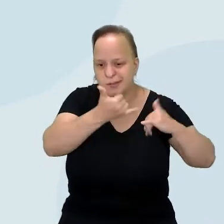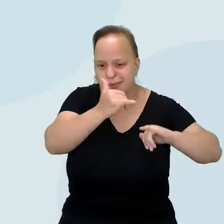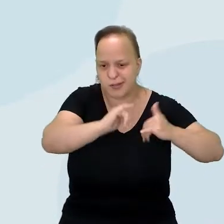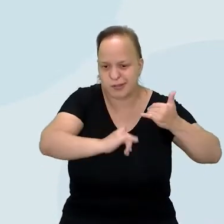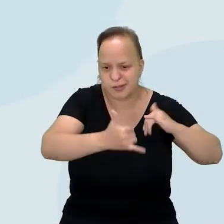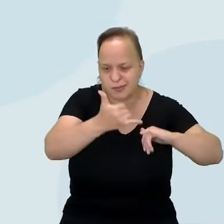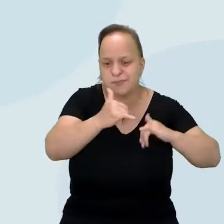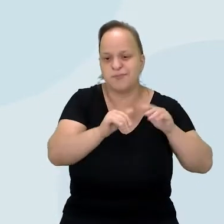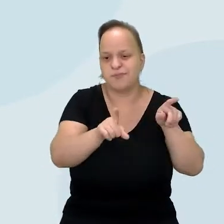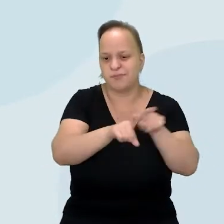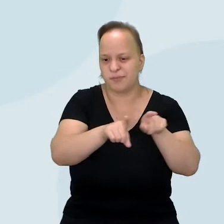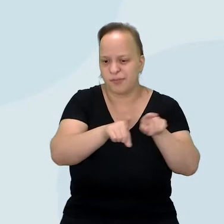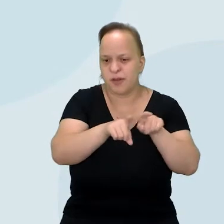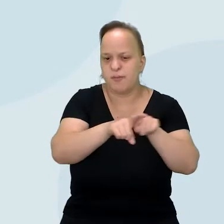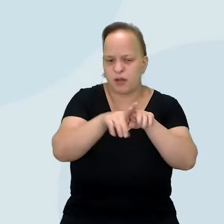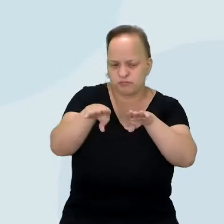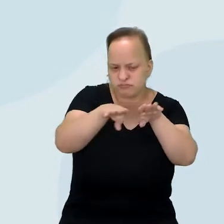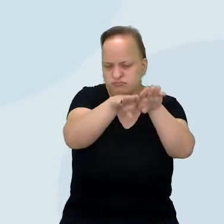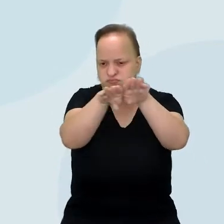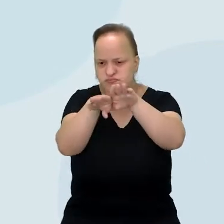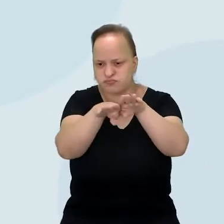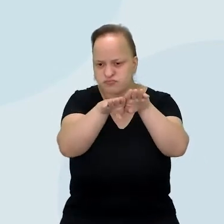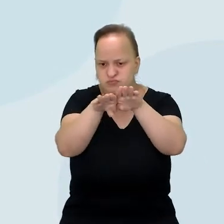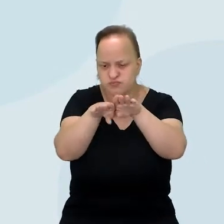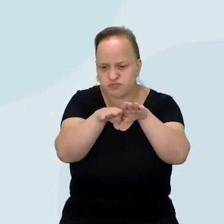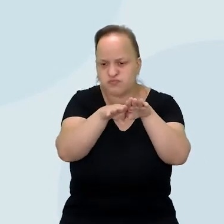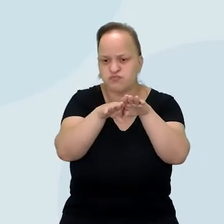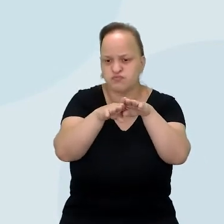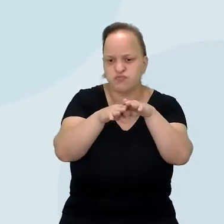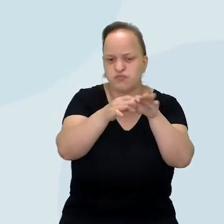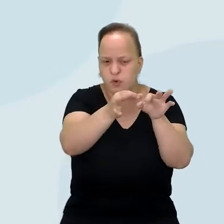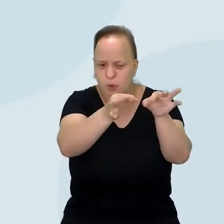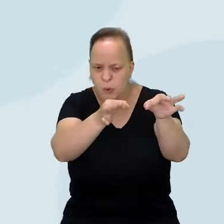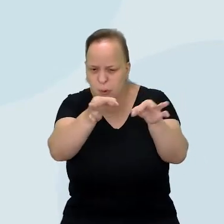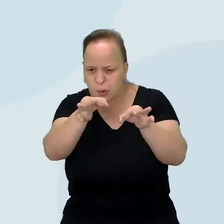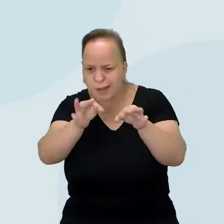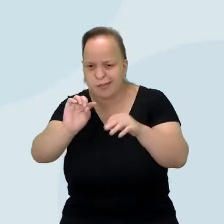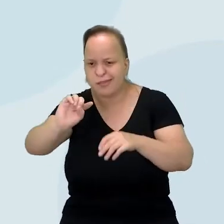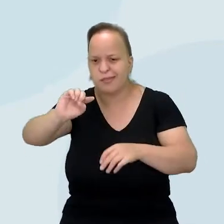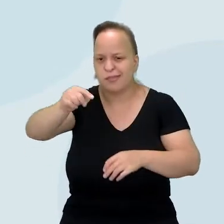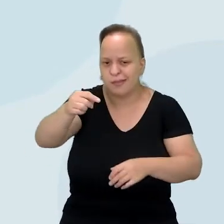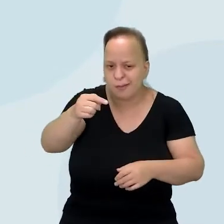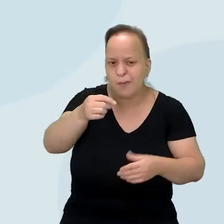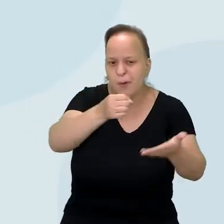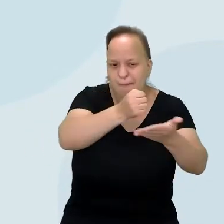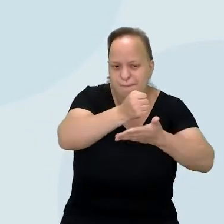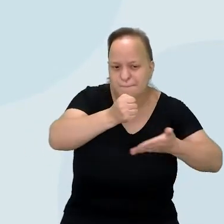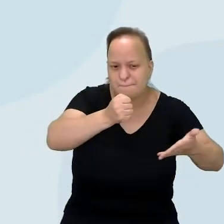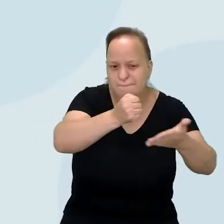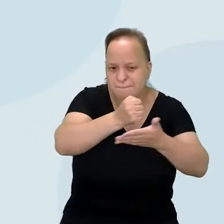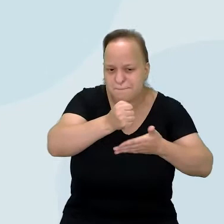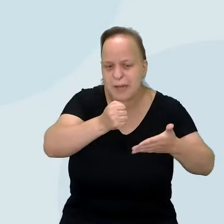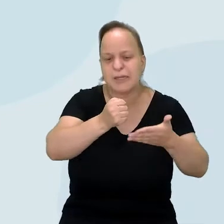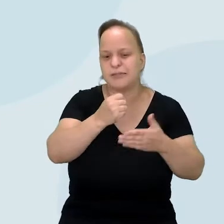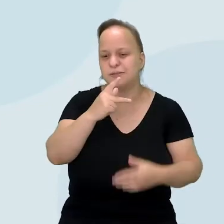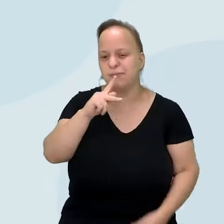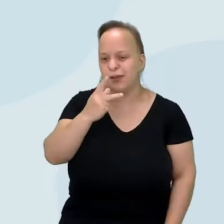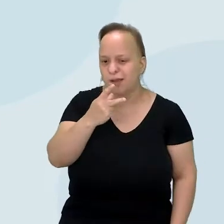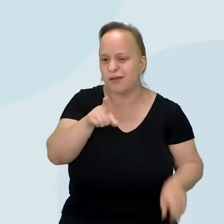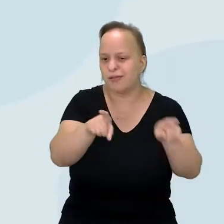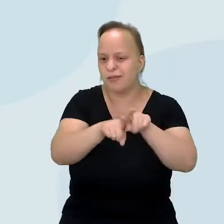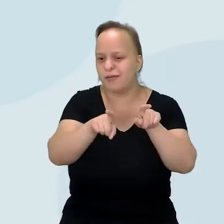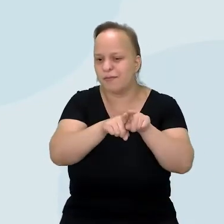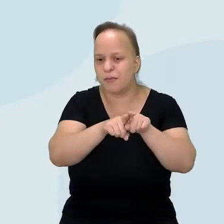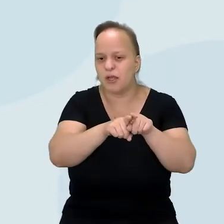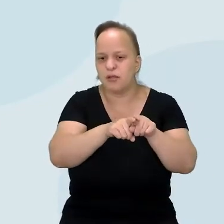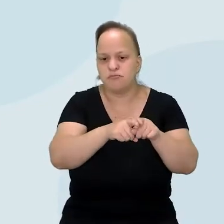introduzindo equilíbrio, Le Chatelier, alterando o equilíbrio, depois equilíbrio ácido e base do solo, pH e os seus efeitos no solo, e agora